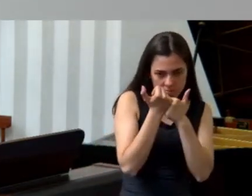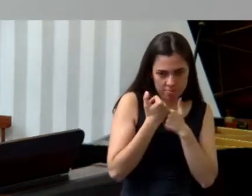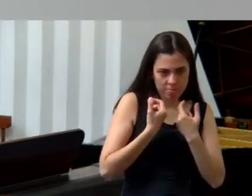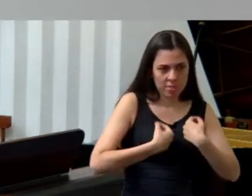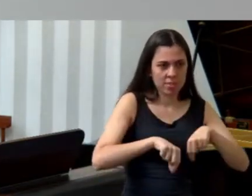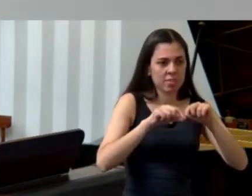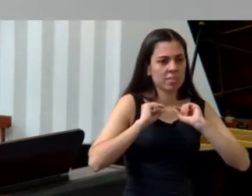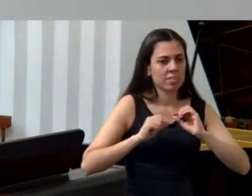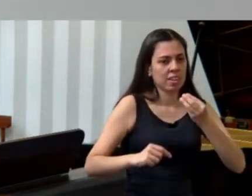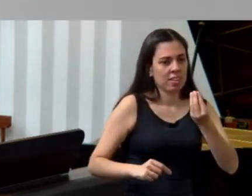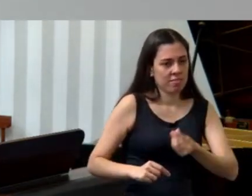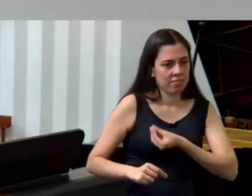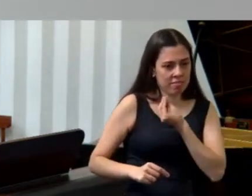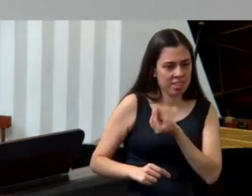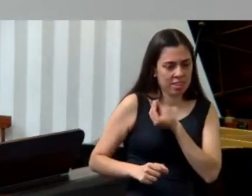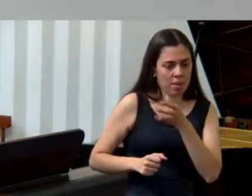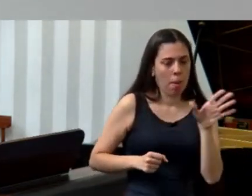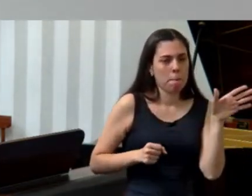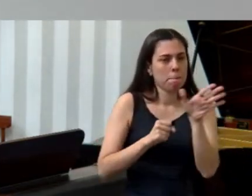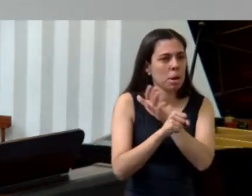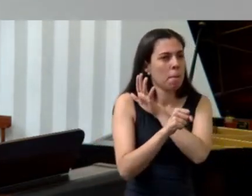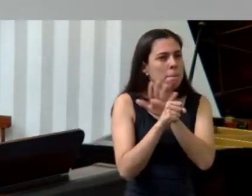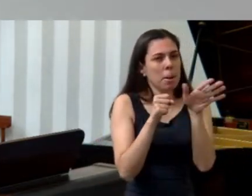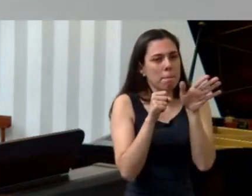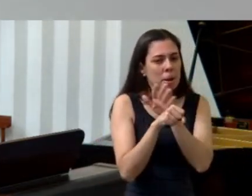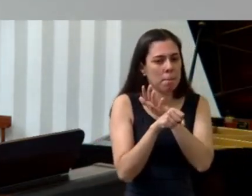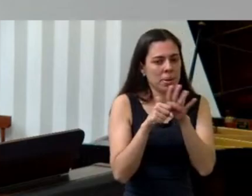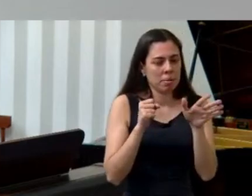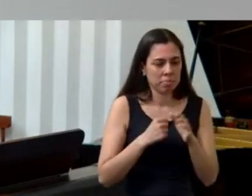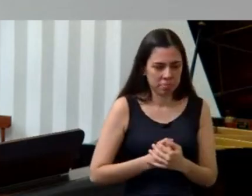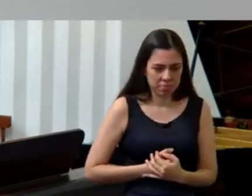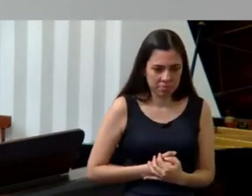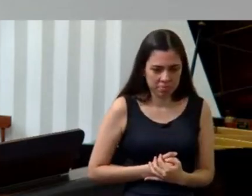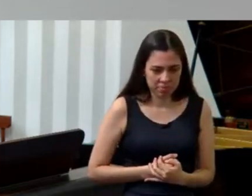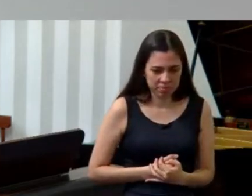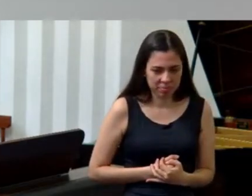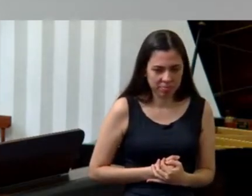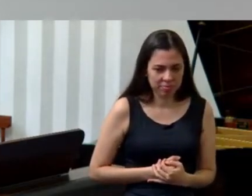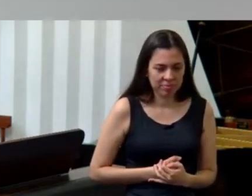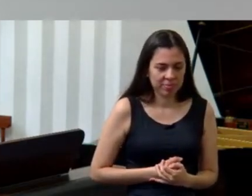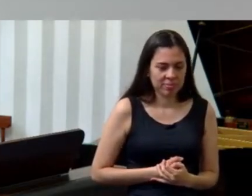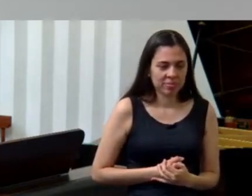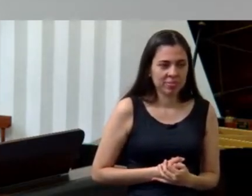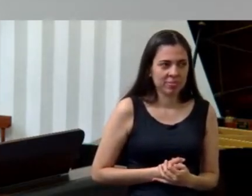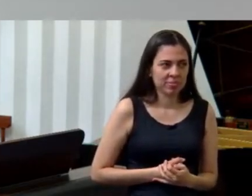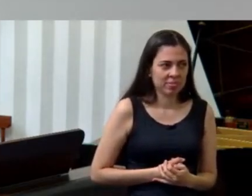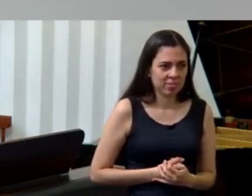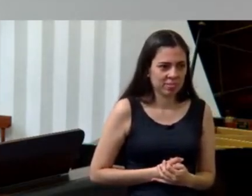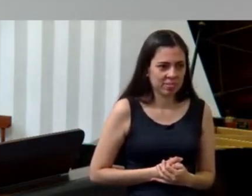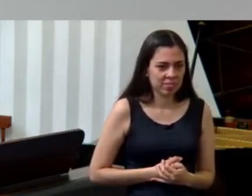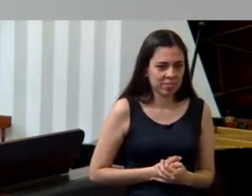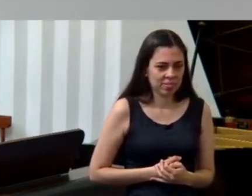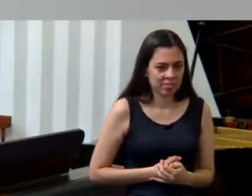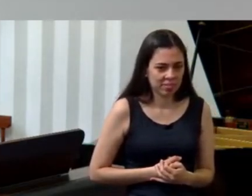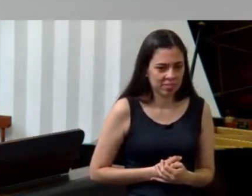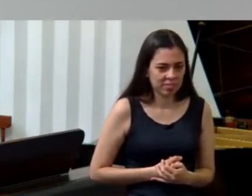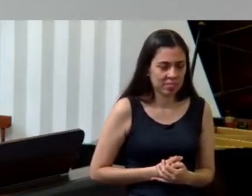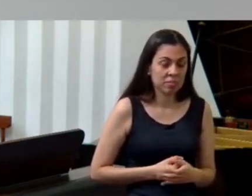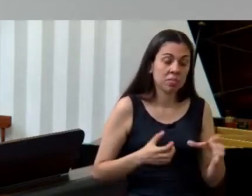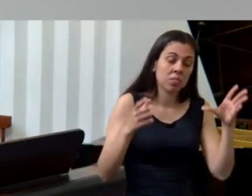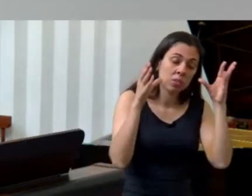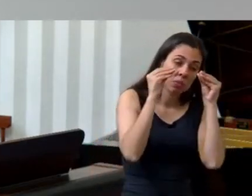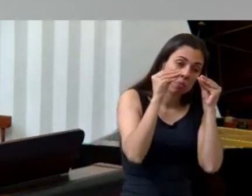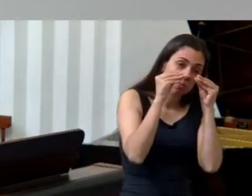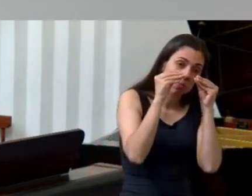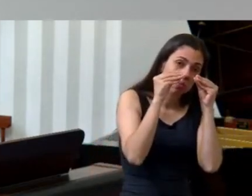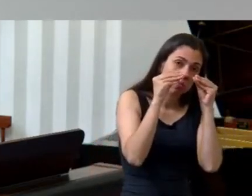vida abundante em todo o tempo. E Ele caminha conosco de noite,